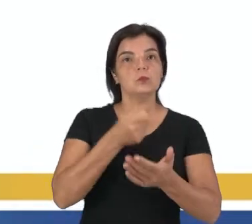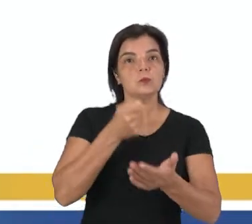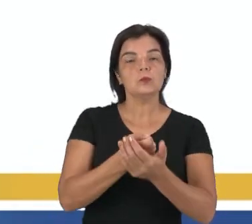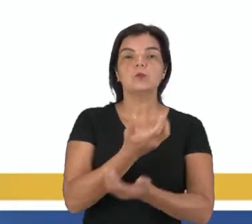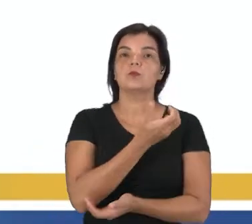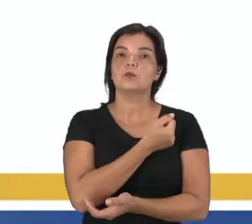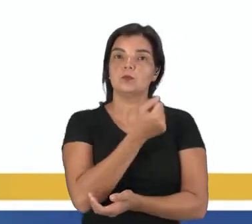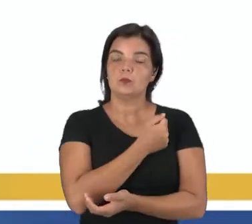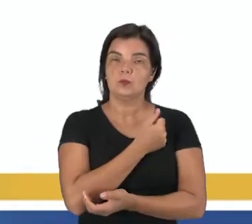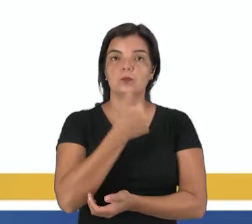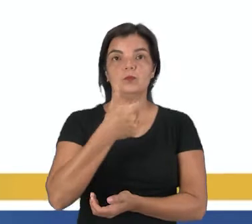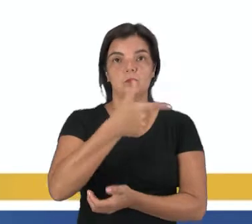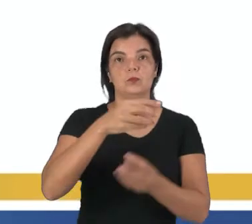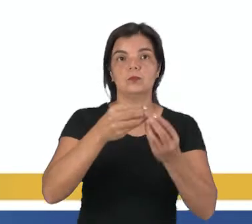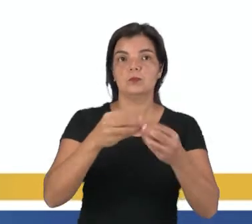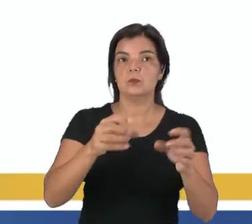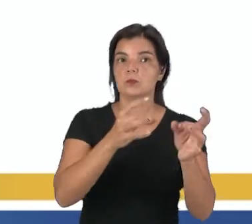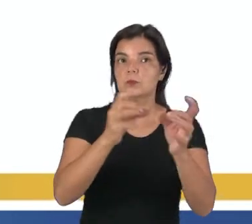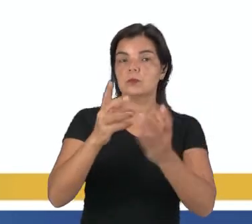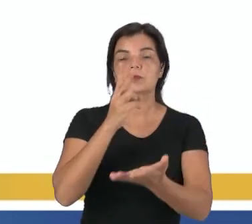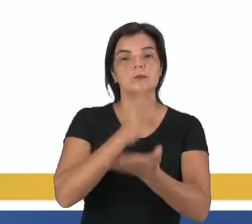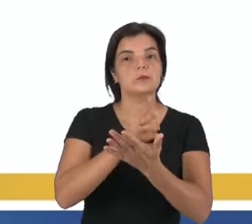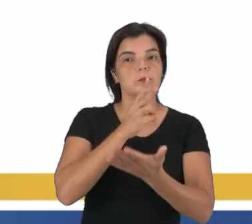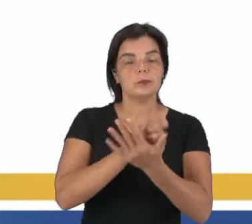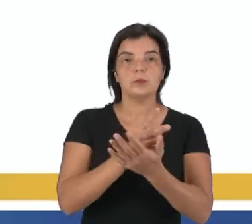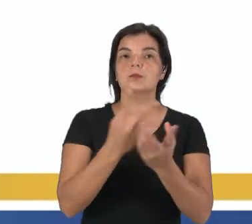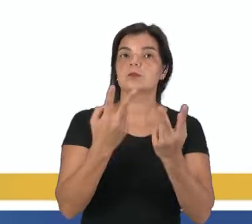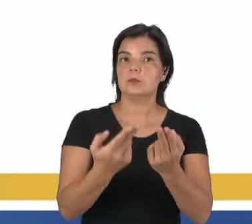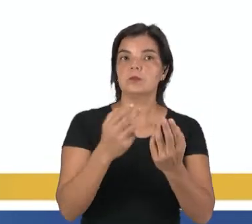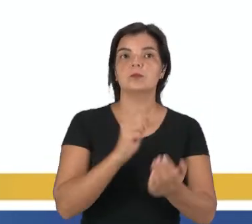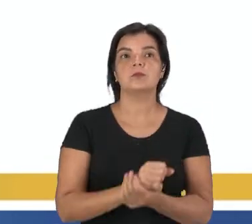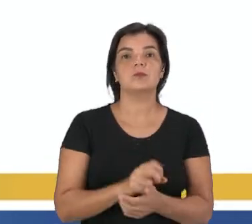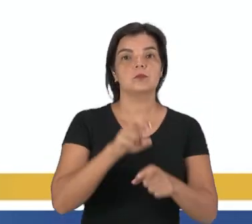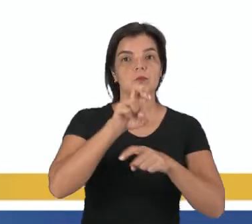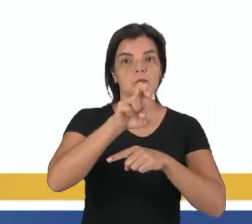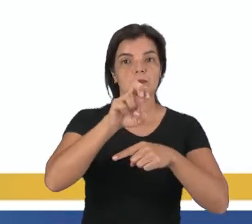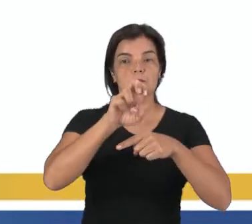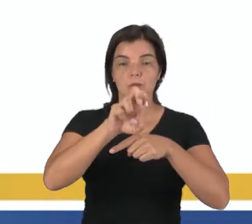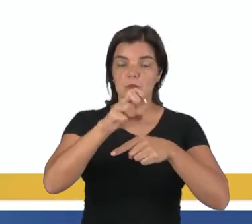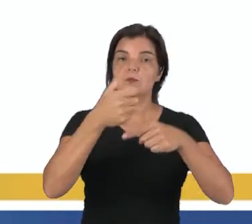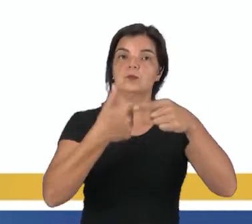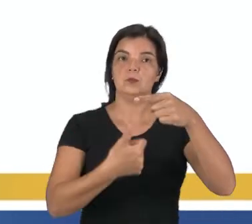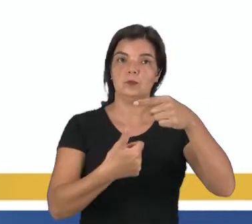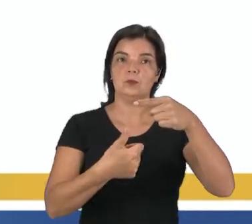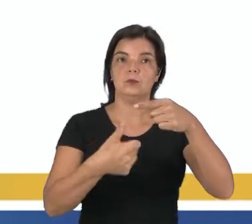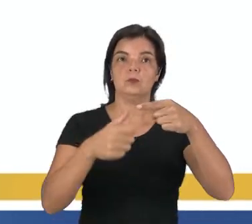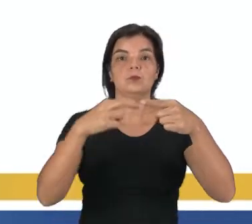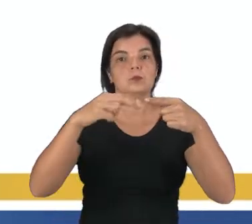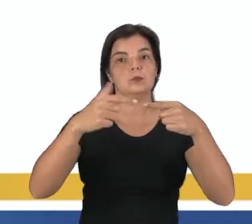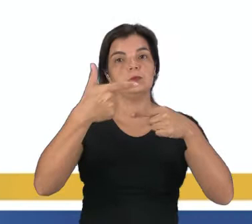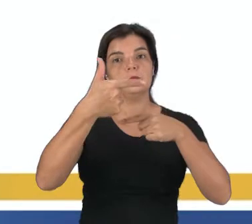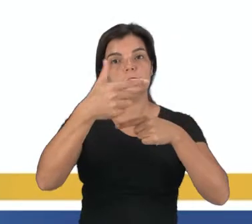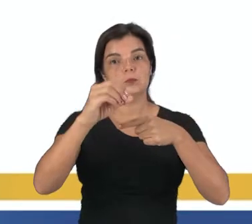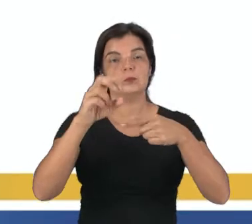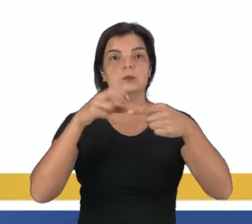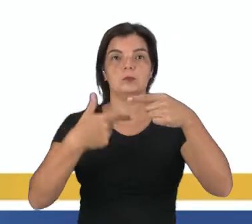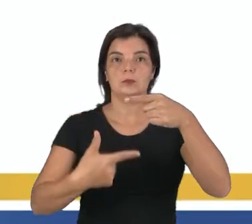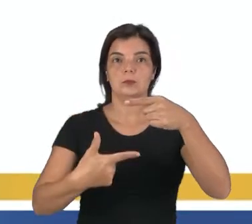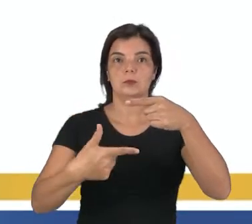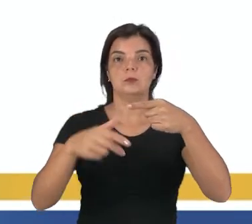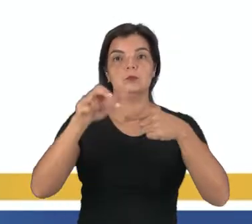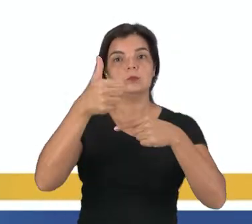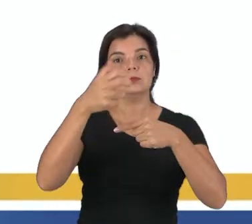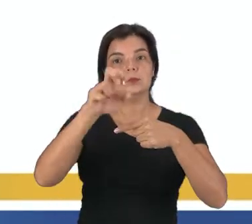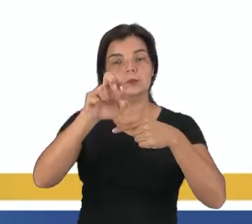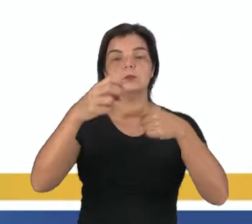cobrado e o número de dúzias de ovos vendidos é sempre a mesma, né? Eu tenho ali 5 sobre 1, que vai ser igual a 10 sobre 2, que será igual a 15